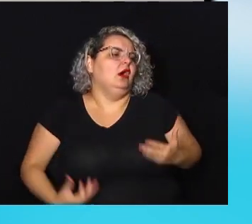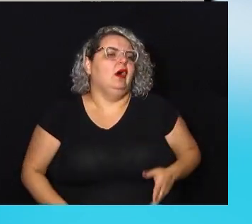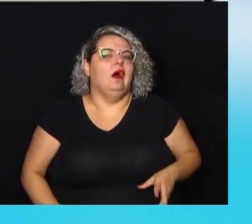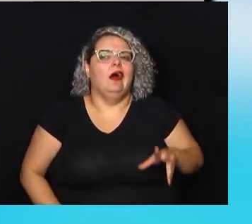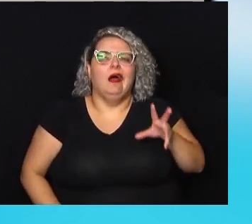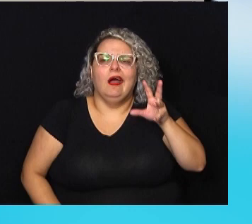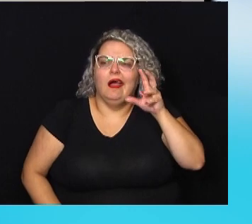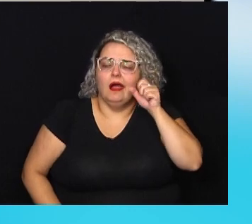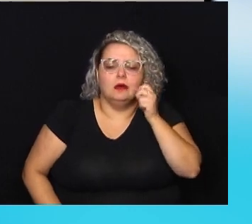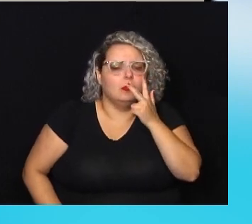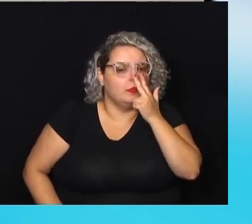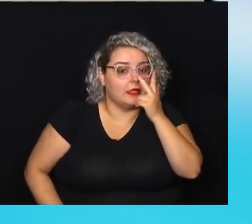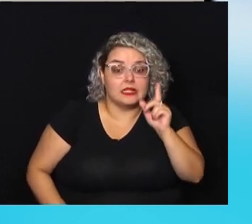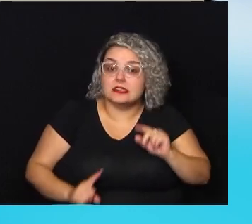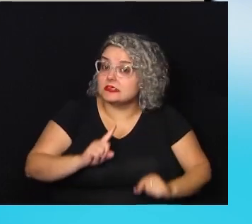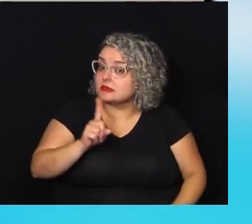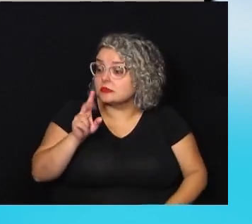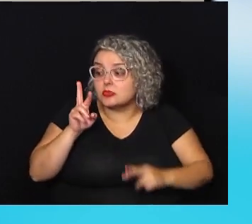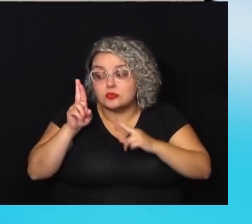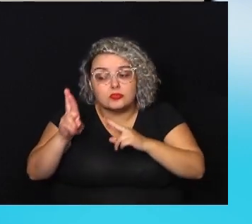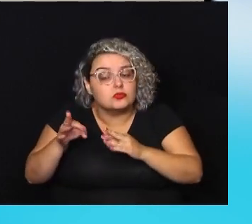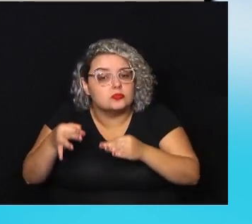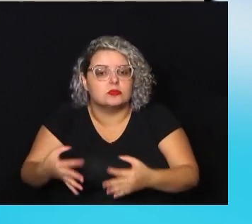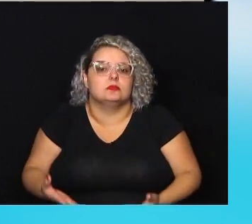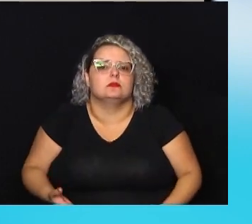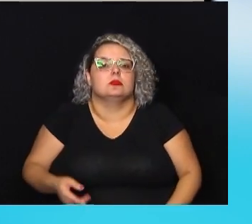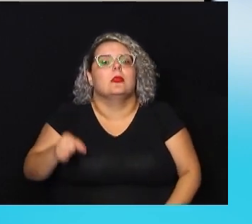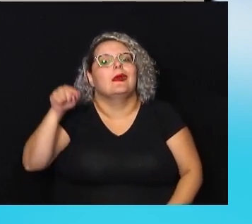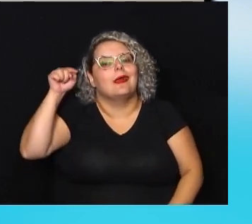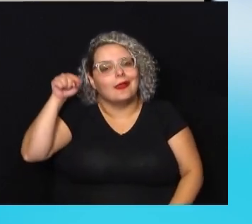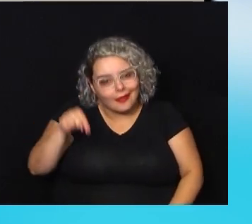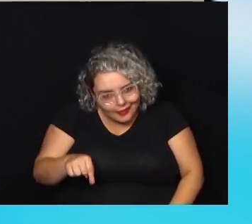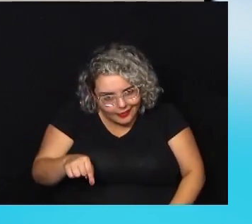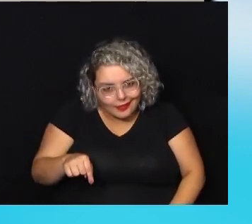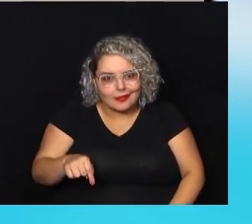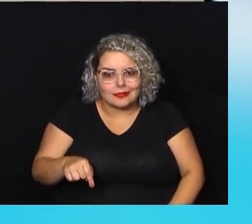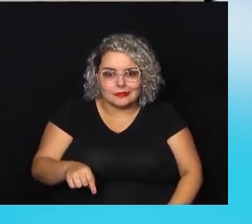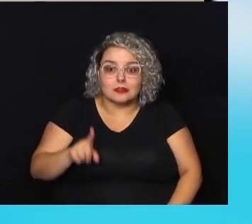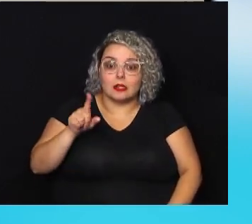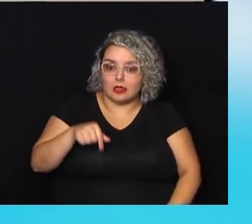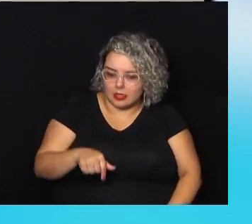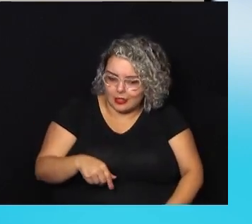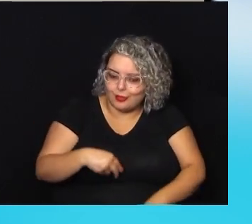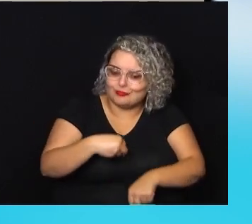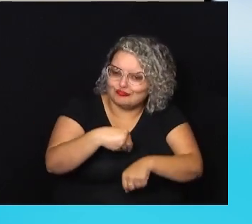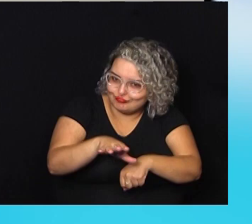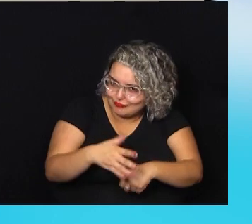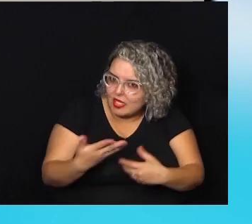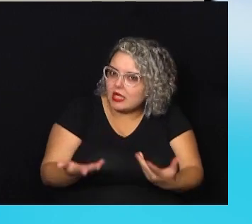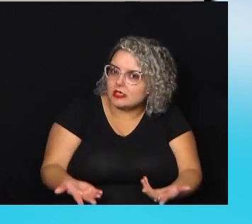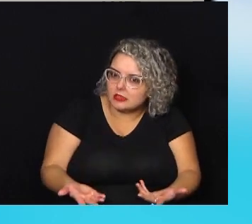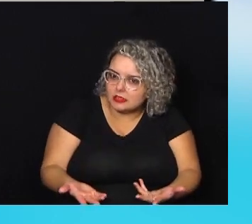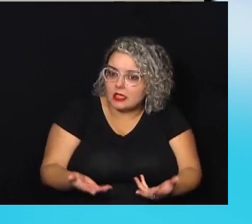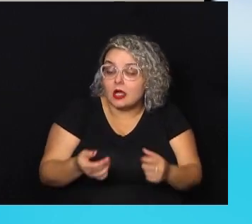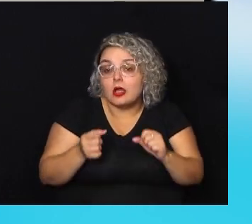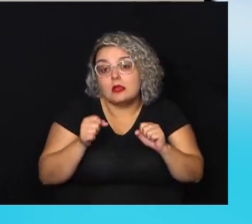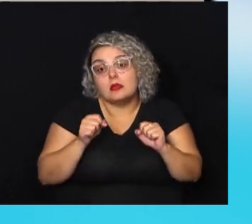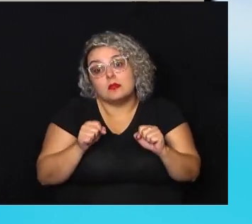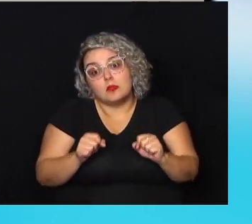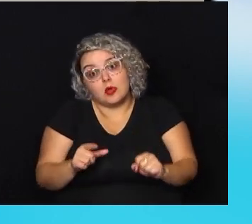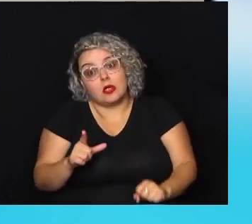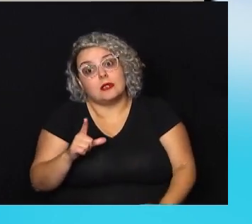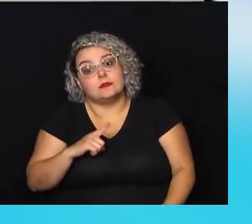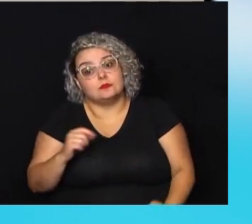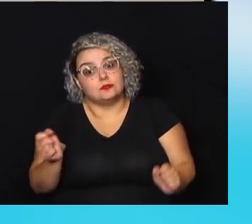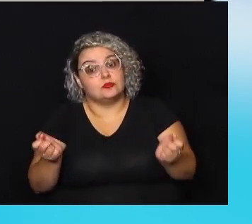eu acordo muito cansado, eu acordo com muito sono, parece que eu não dormi. Essa geralmente é uma grande pista de